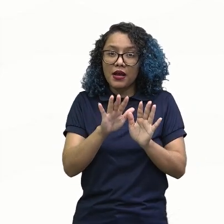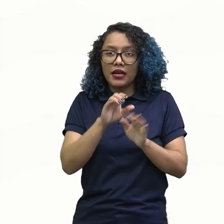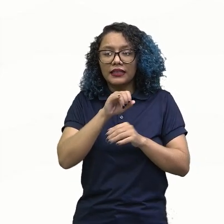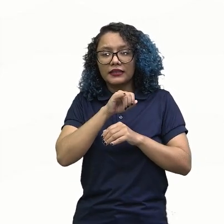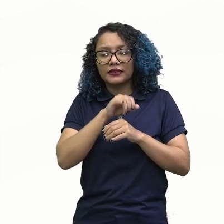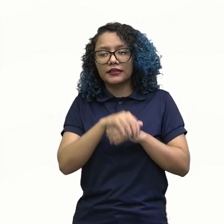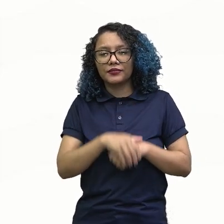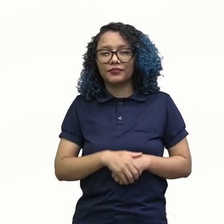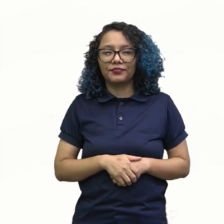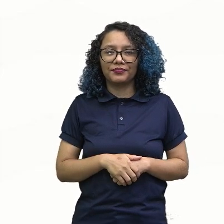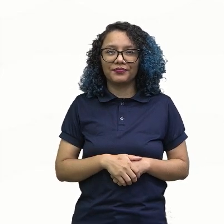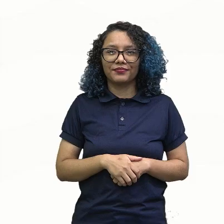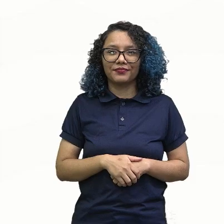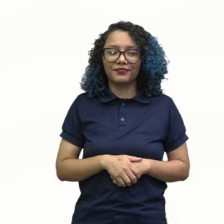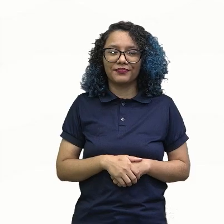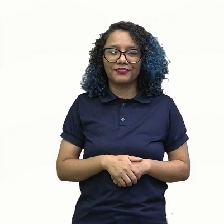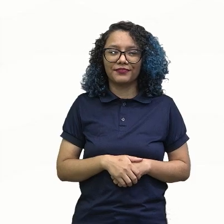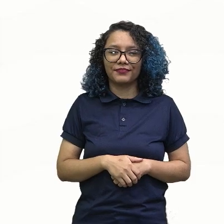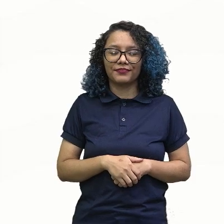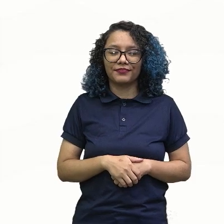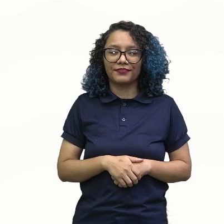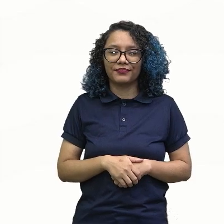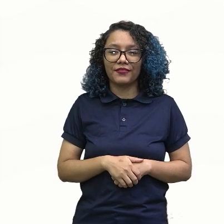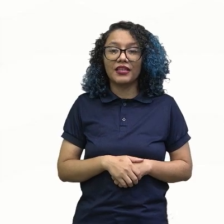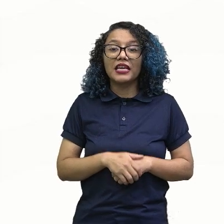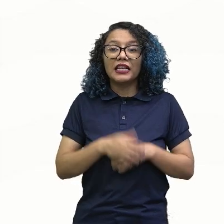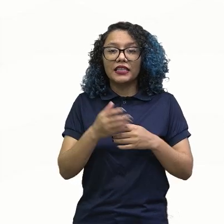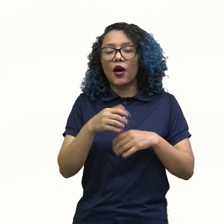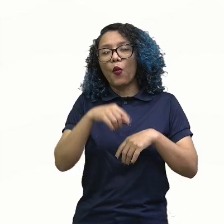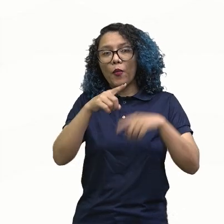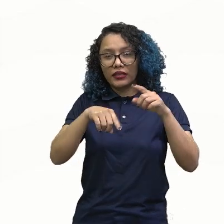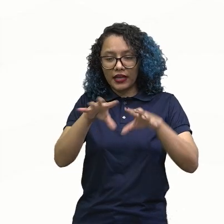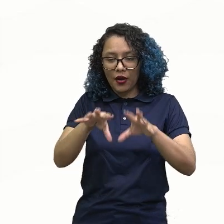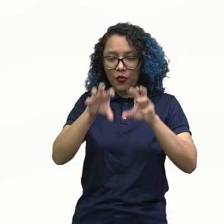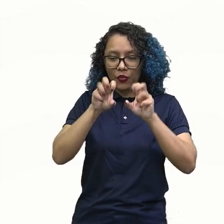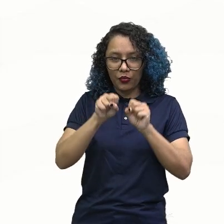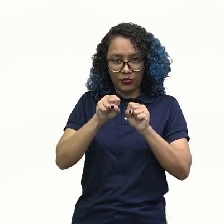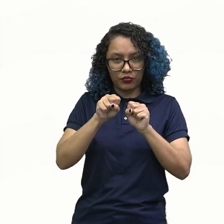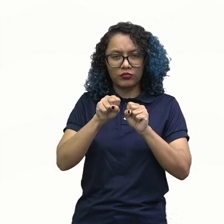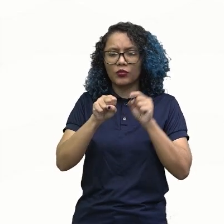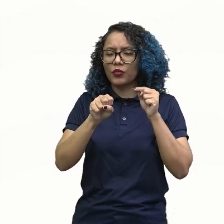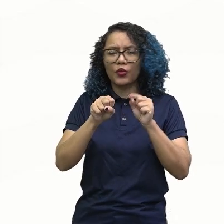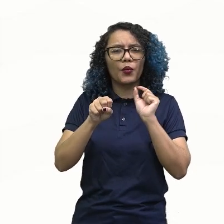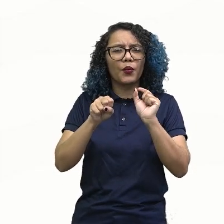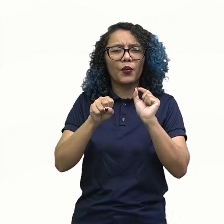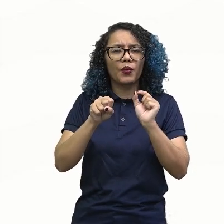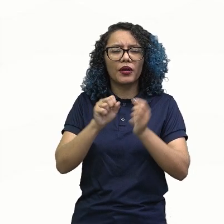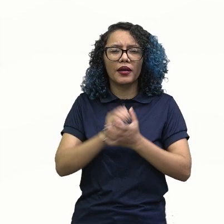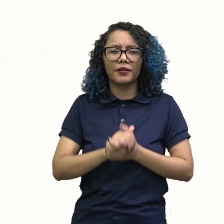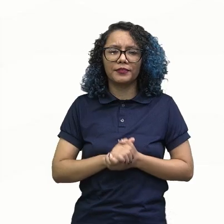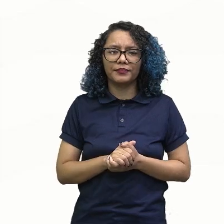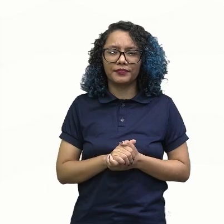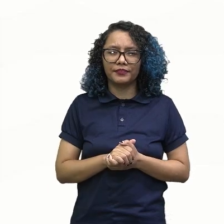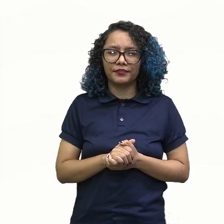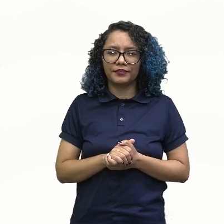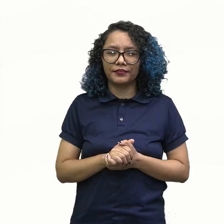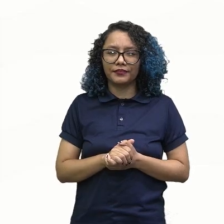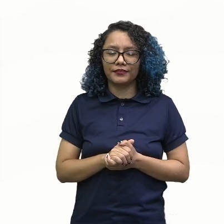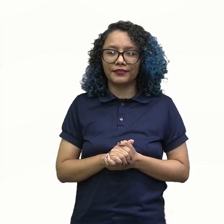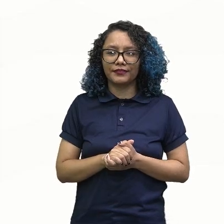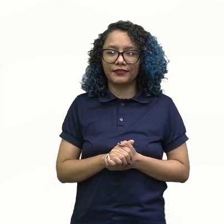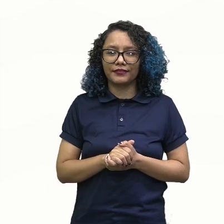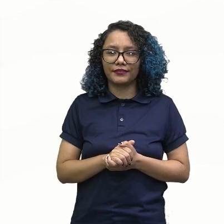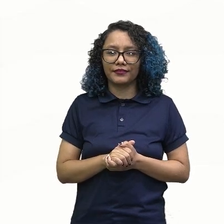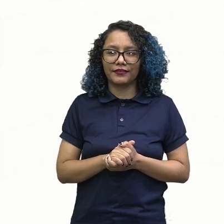outras palavras, os receptores elétricos são aqueles dispositivos que, ao receber